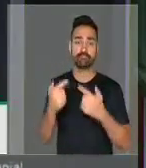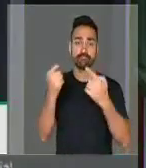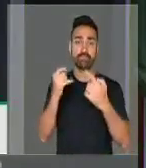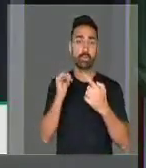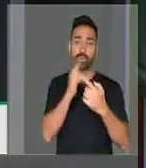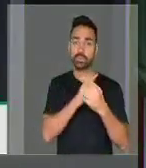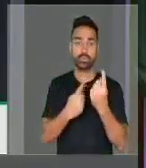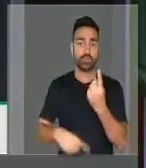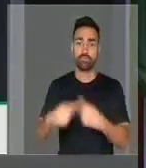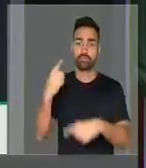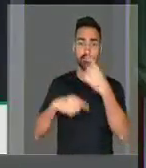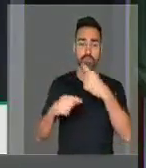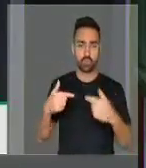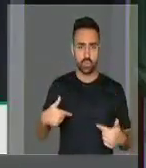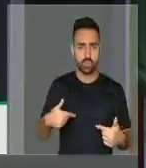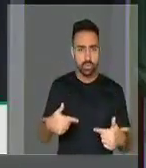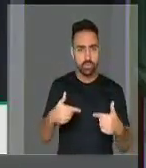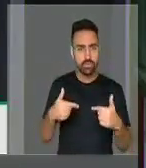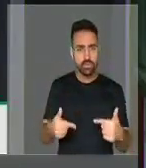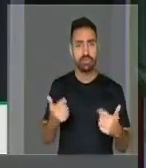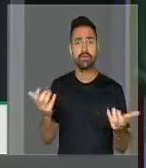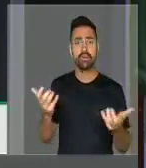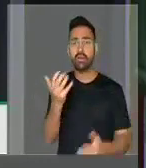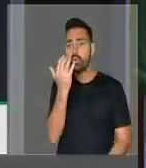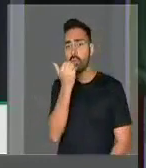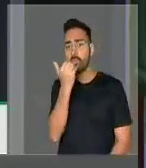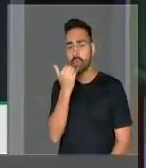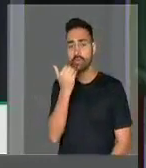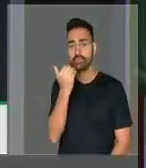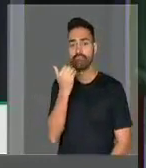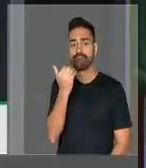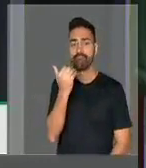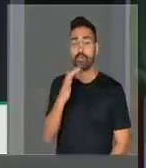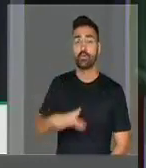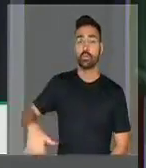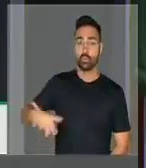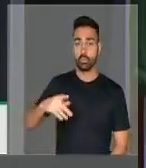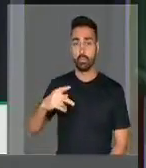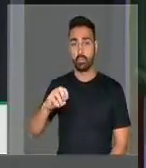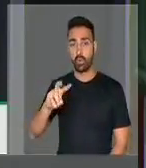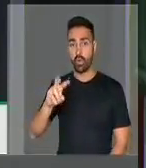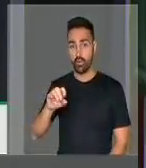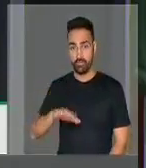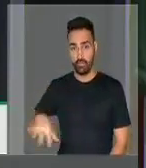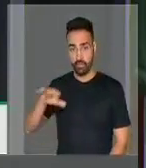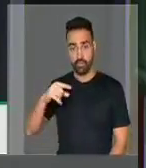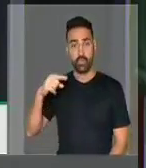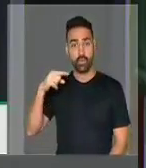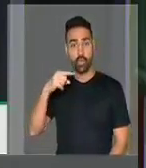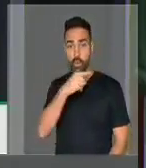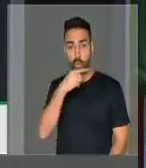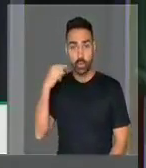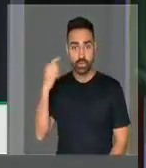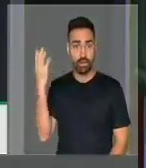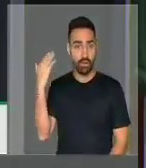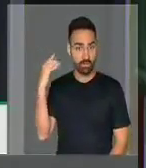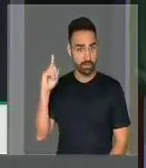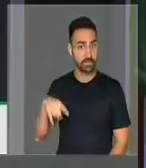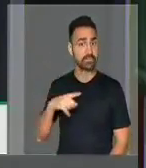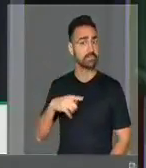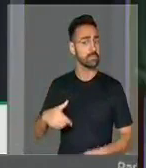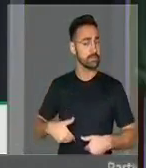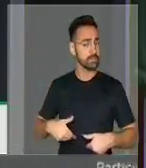por pão, e o povo daquela área continental passava fome,